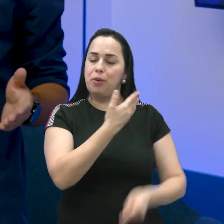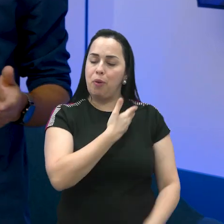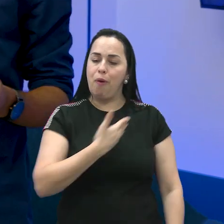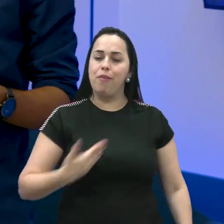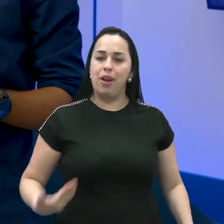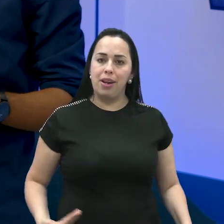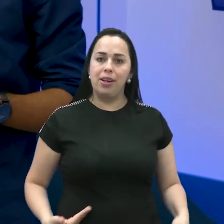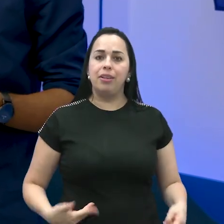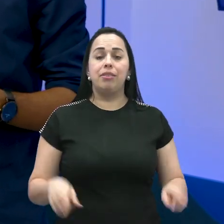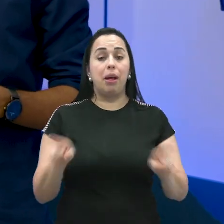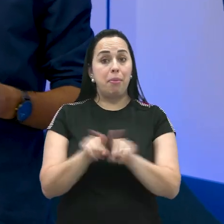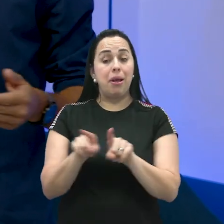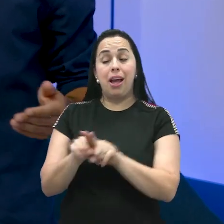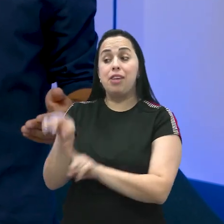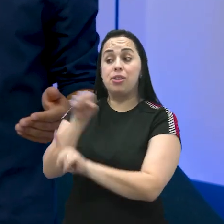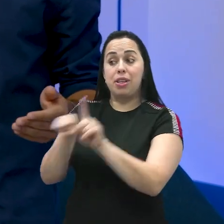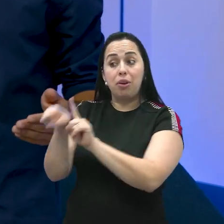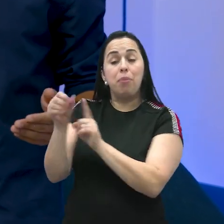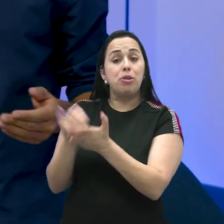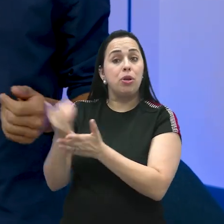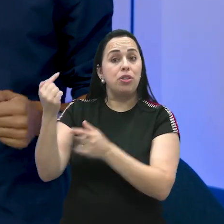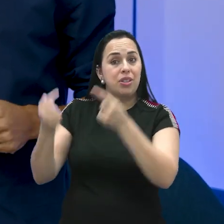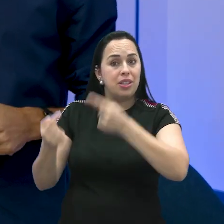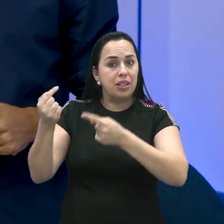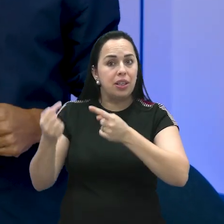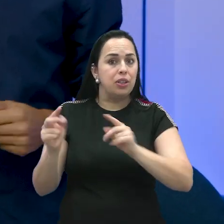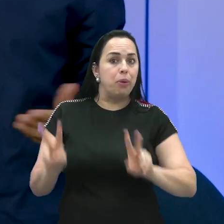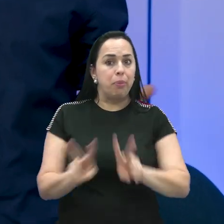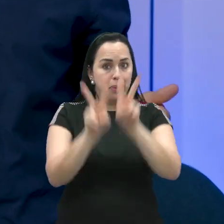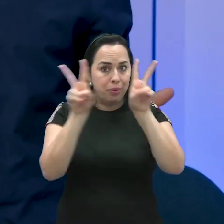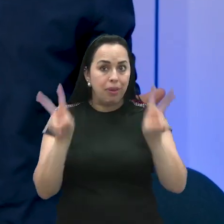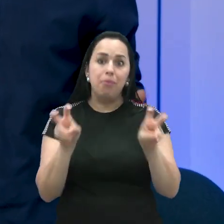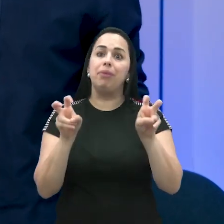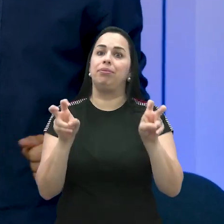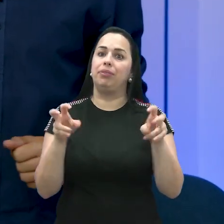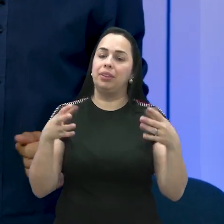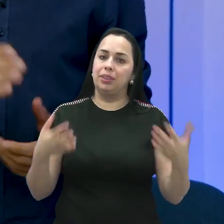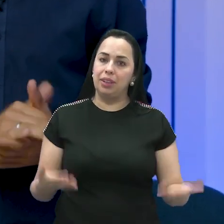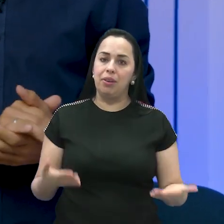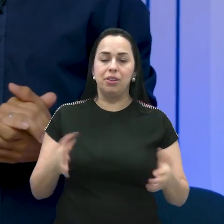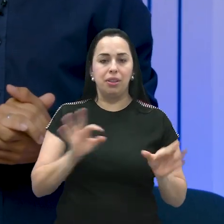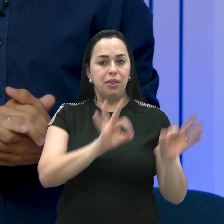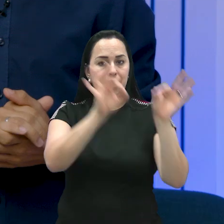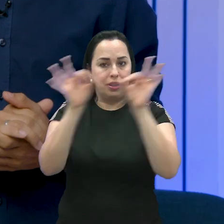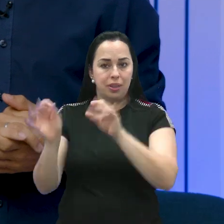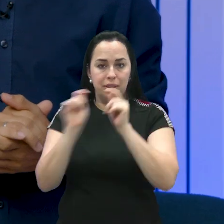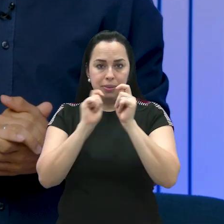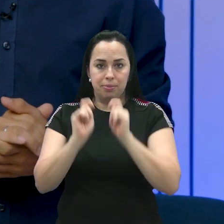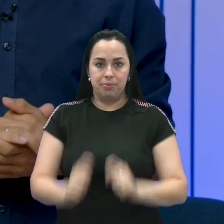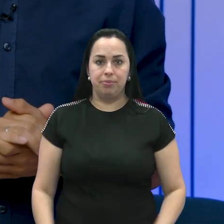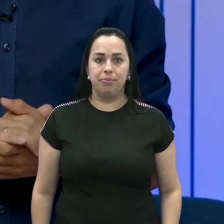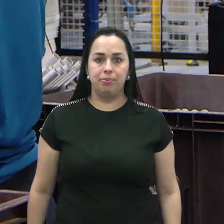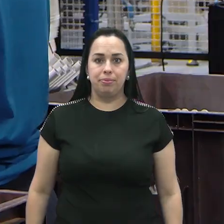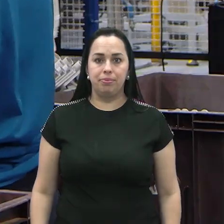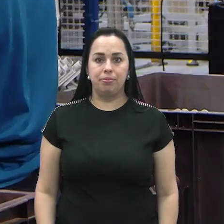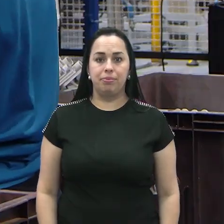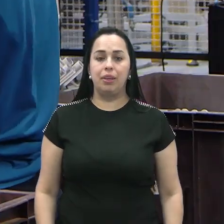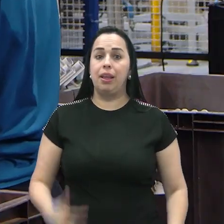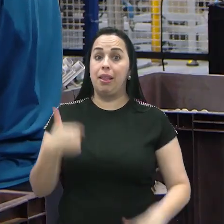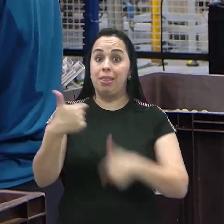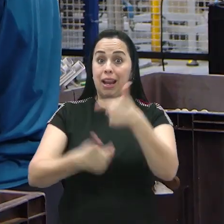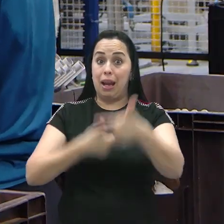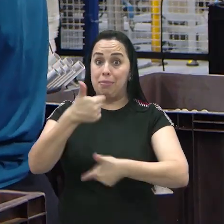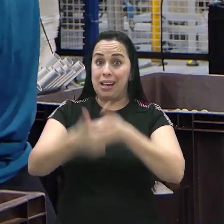públicas e a sociedade. E o tema também impacta a nossa cidade, é claro. É o que você confere na reportagem a seguir.